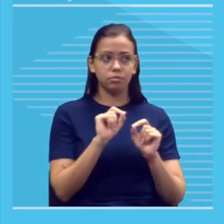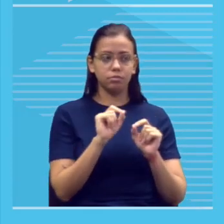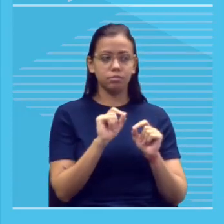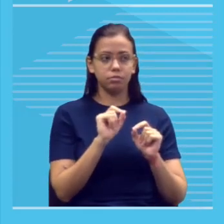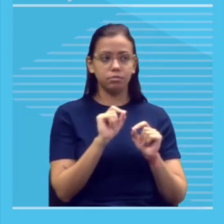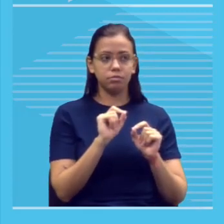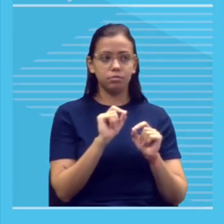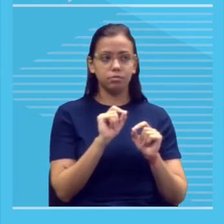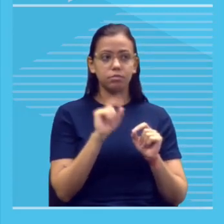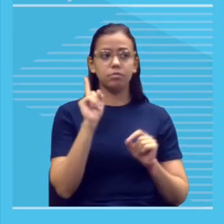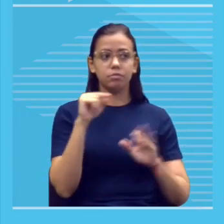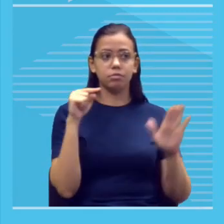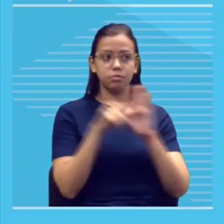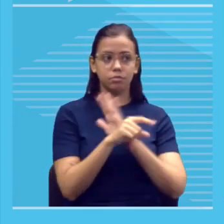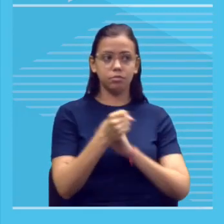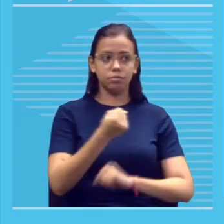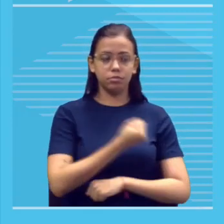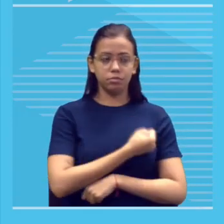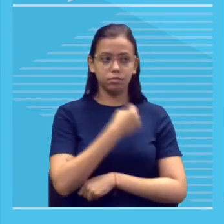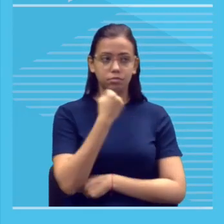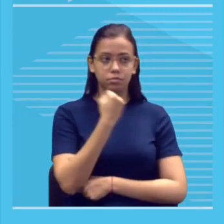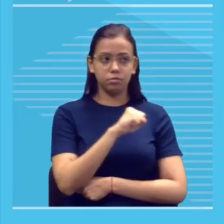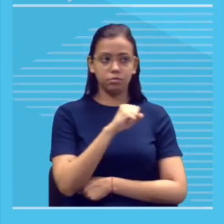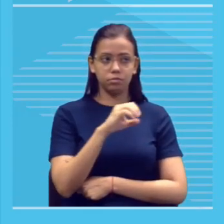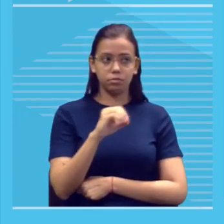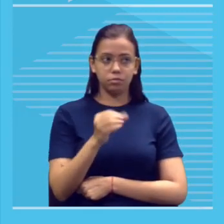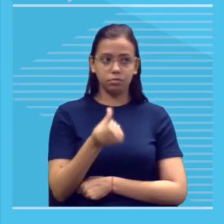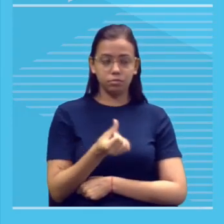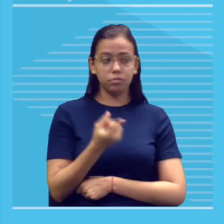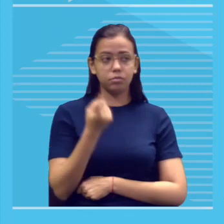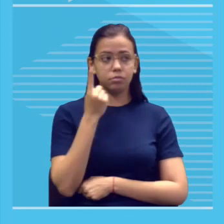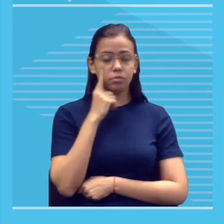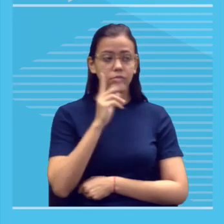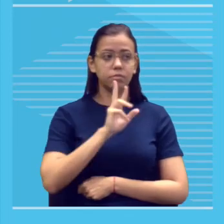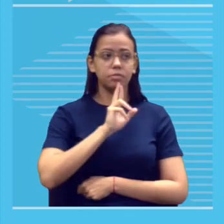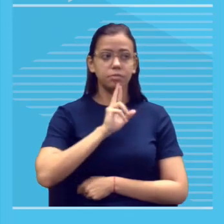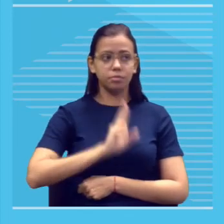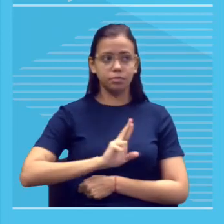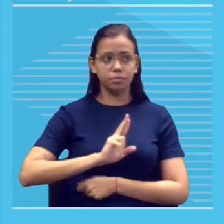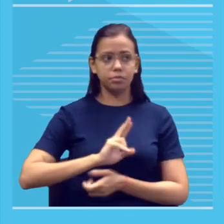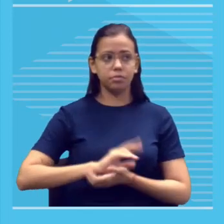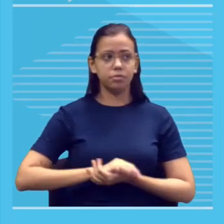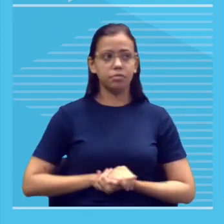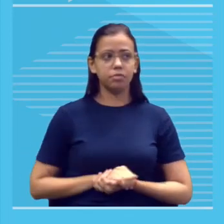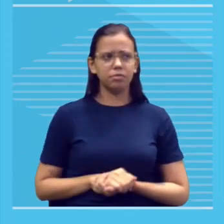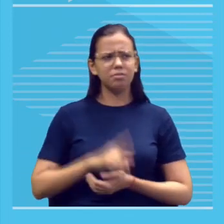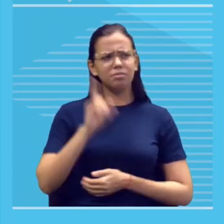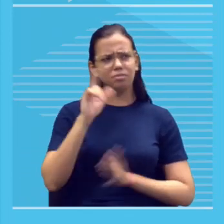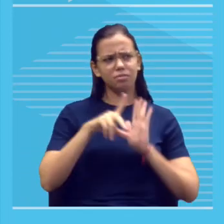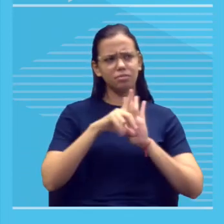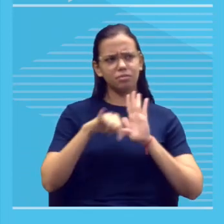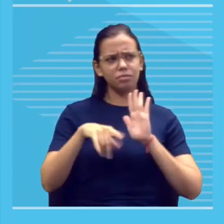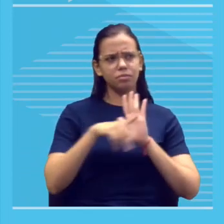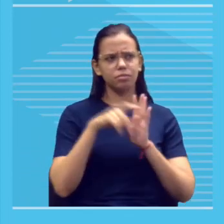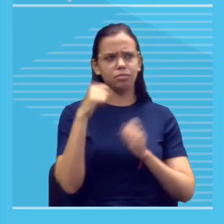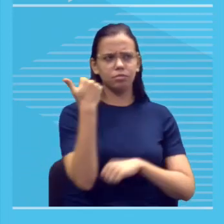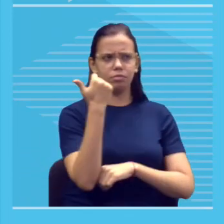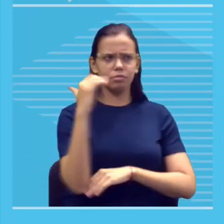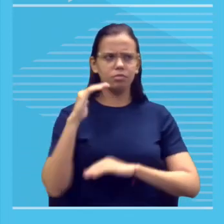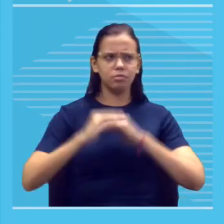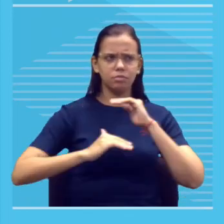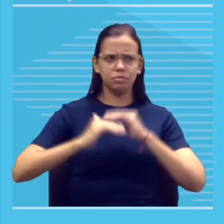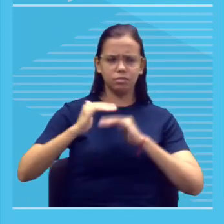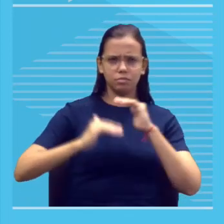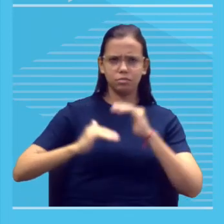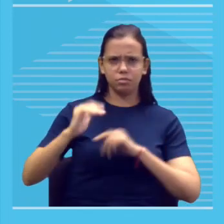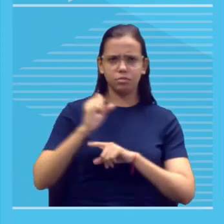a pergunta 806 Olha que interessante a resposta é lei da natureza a